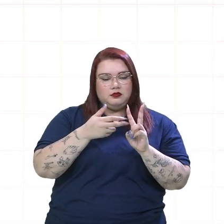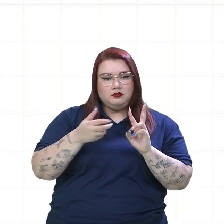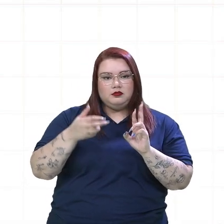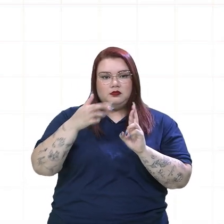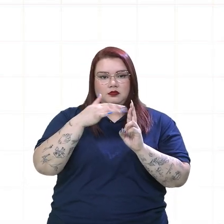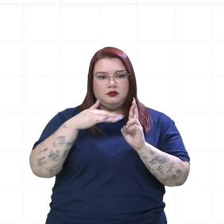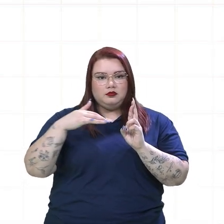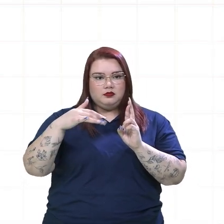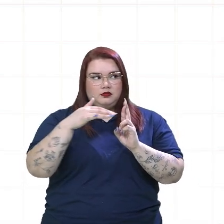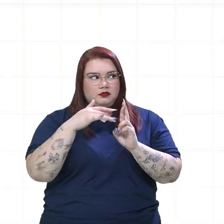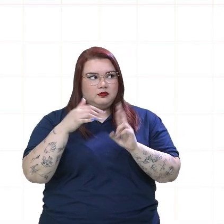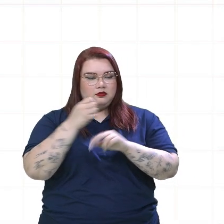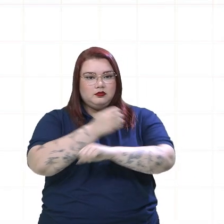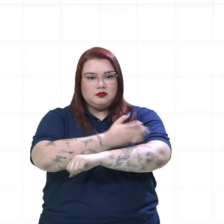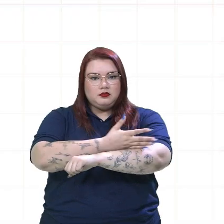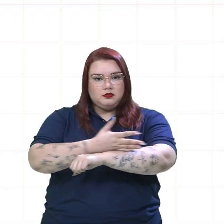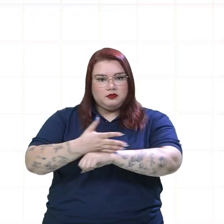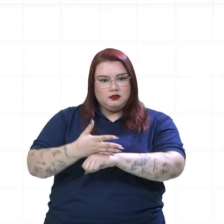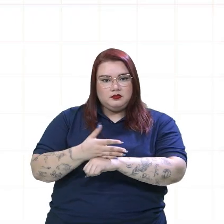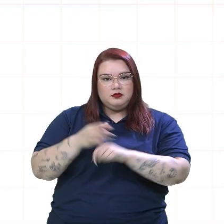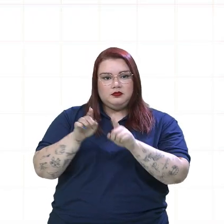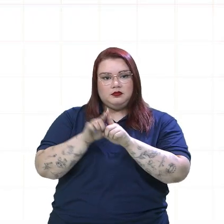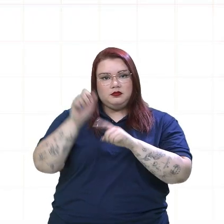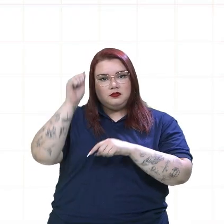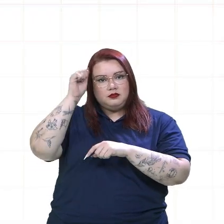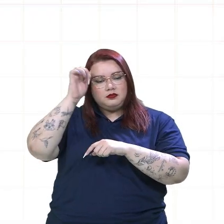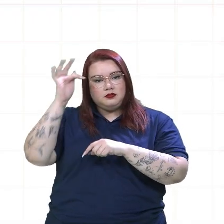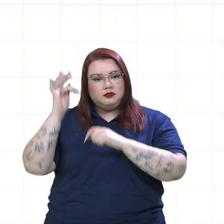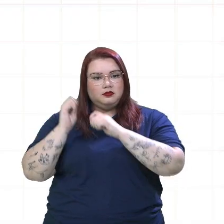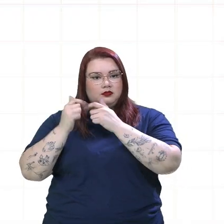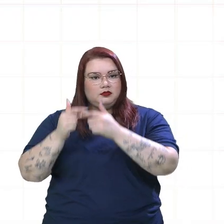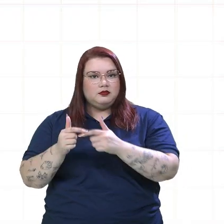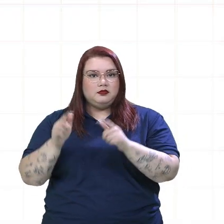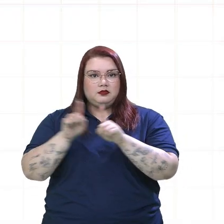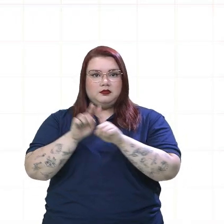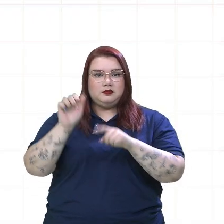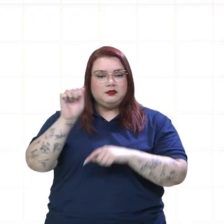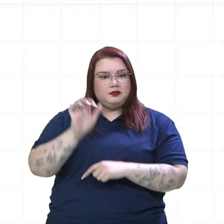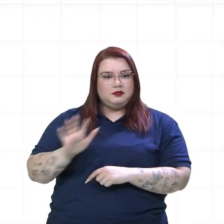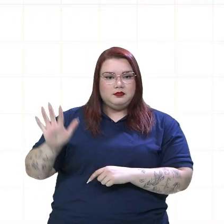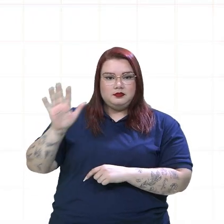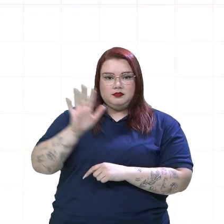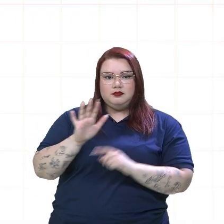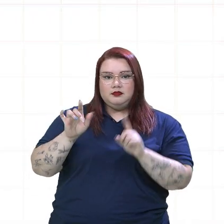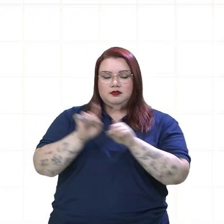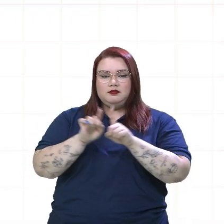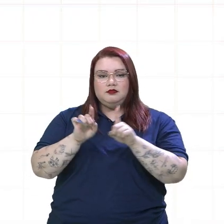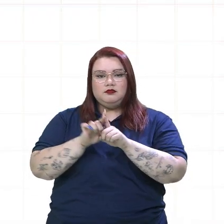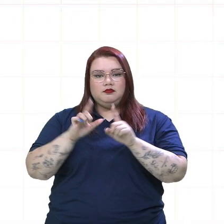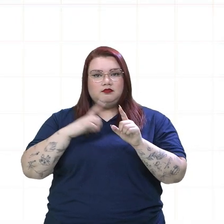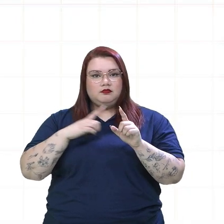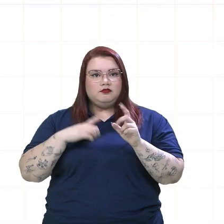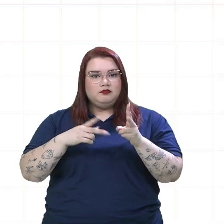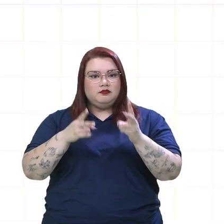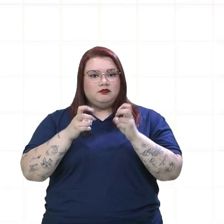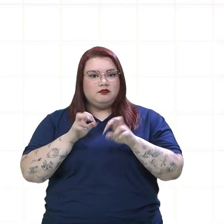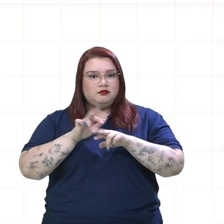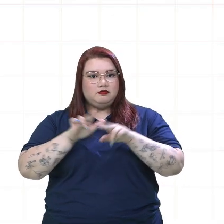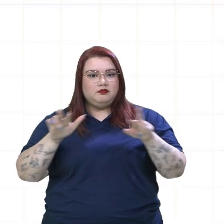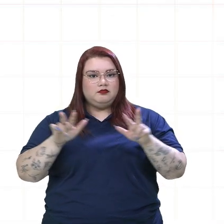os ribeirinhos, os brancos, afrodescendentes e asiáticos. Também vamos verificar